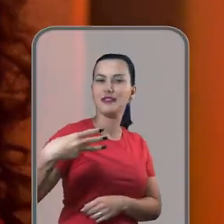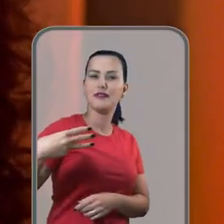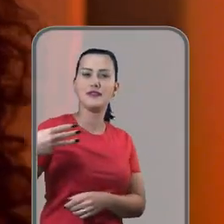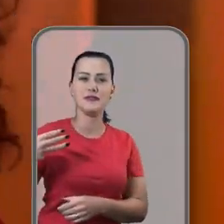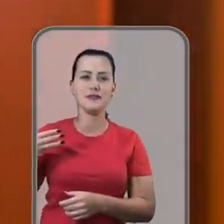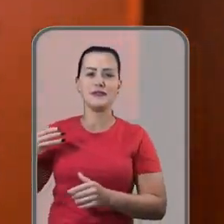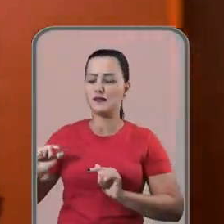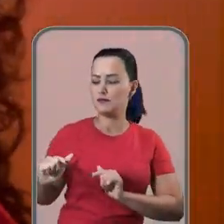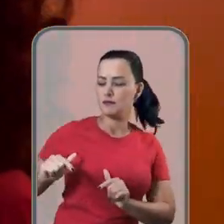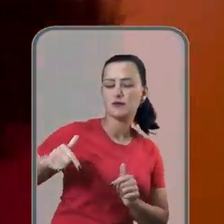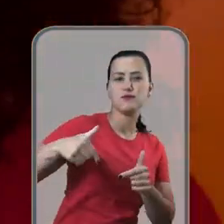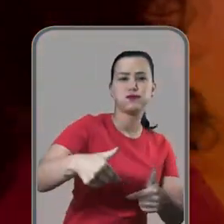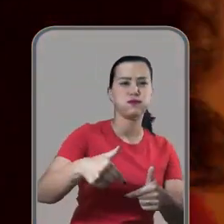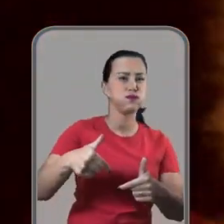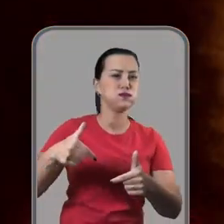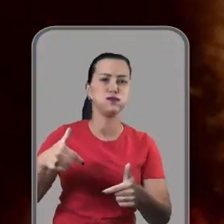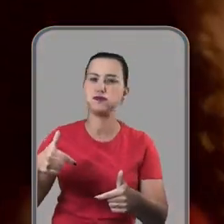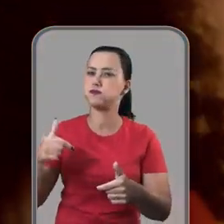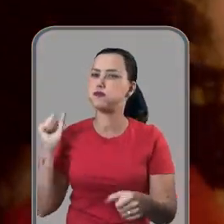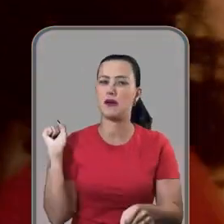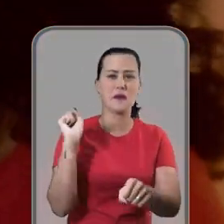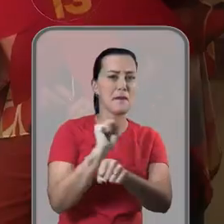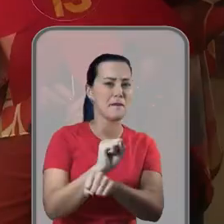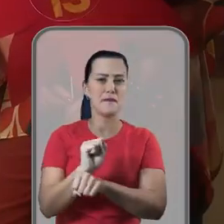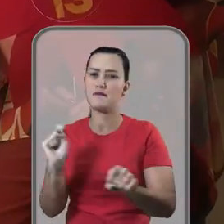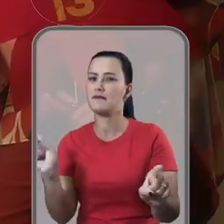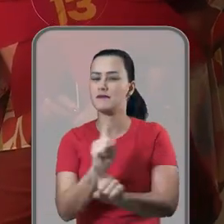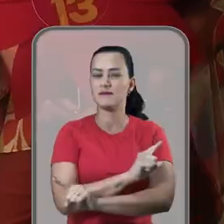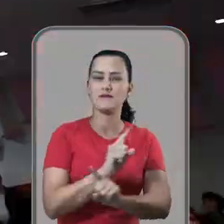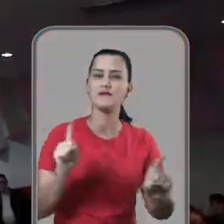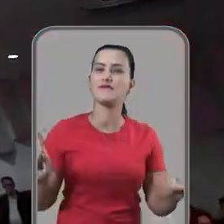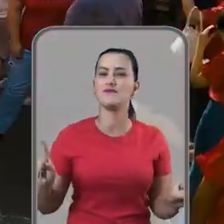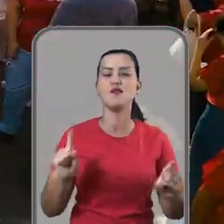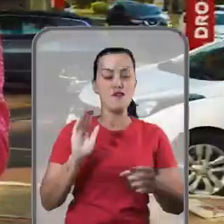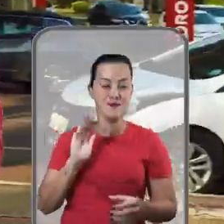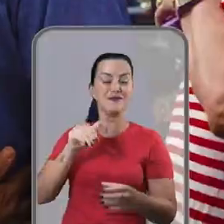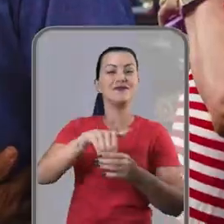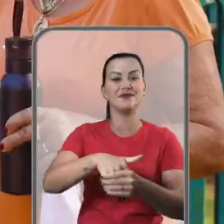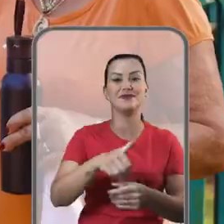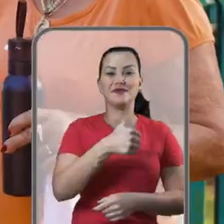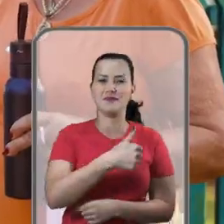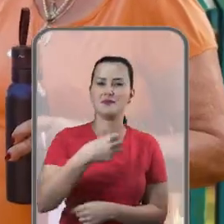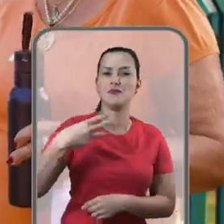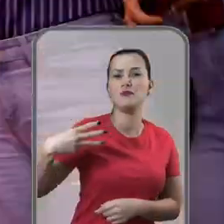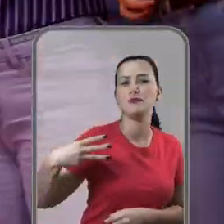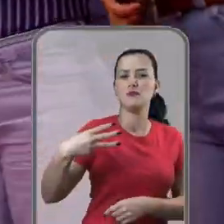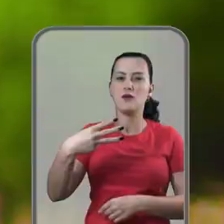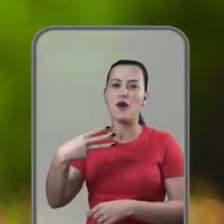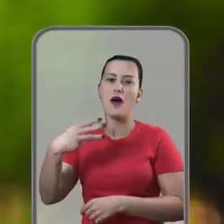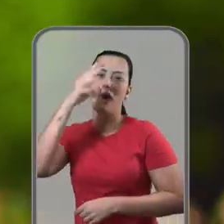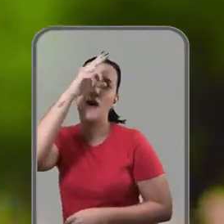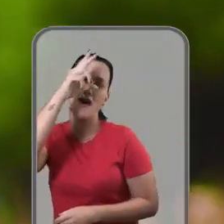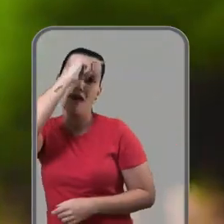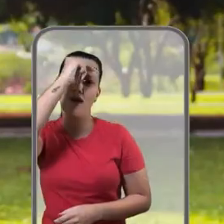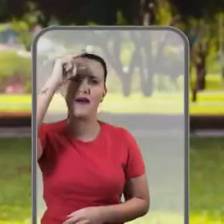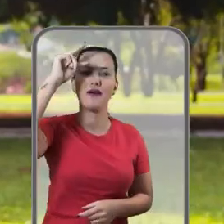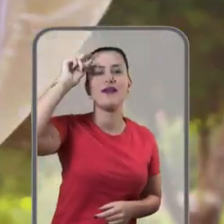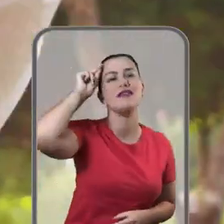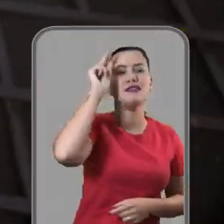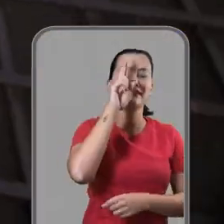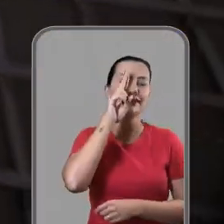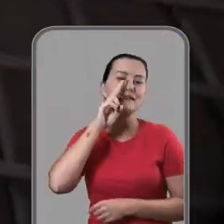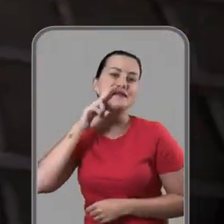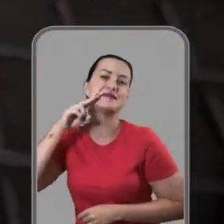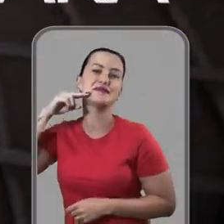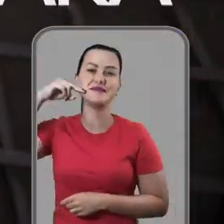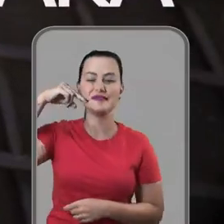a nossa luta que não para. Não para não, meu voto é 13. Feliz eu voto 13, a nossa prefeita